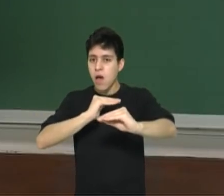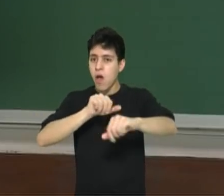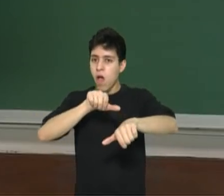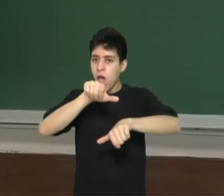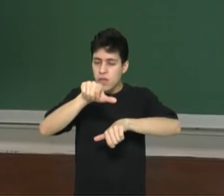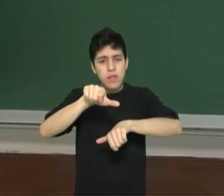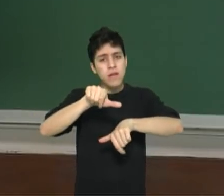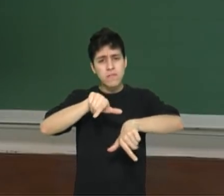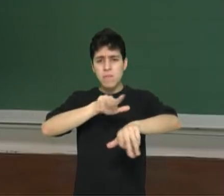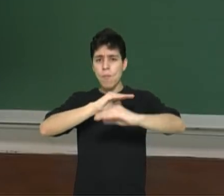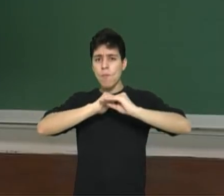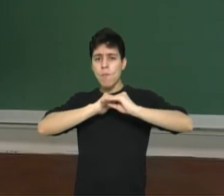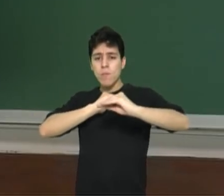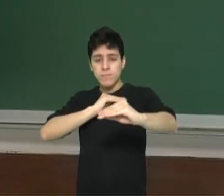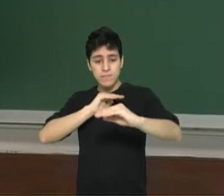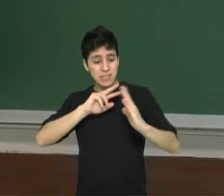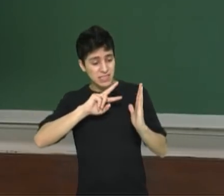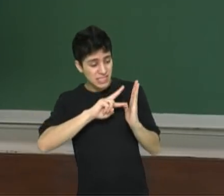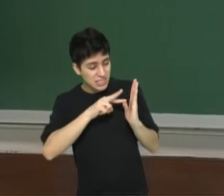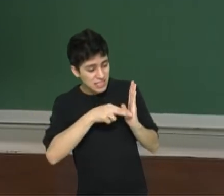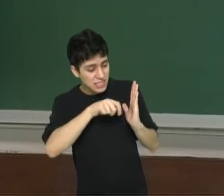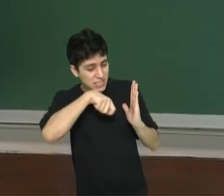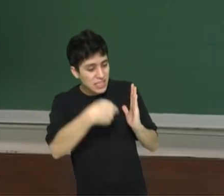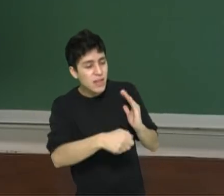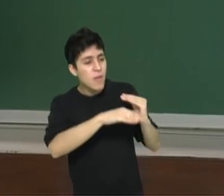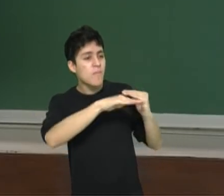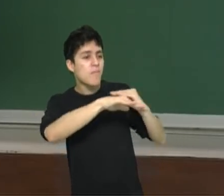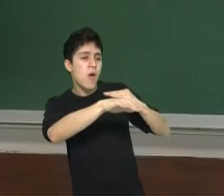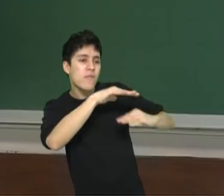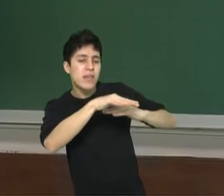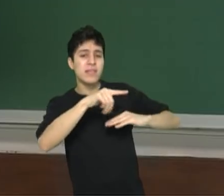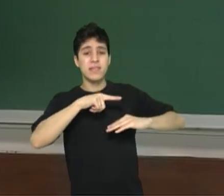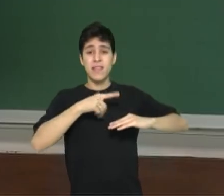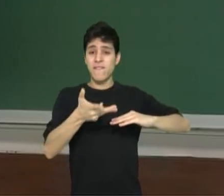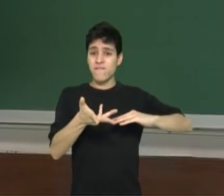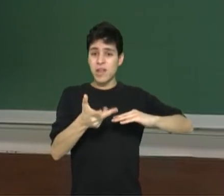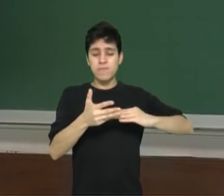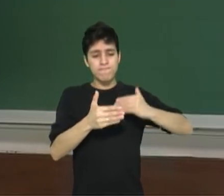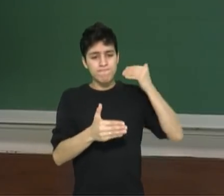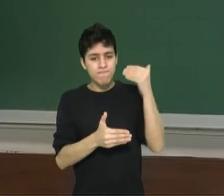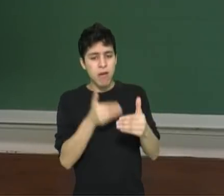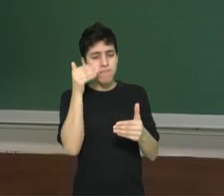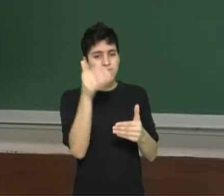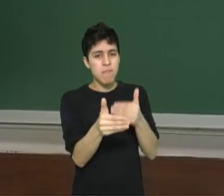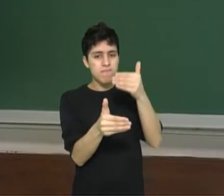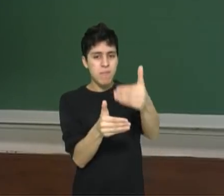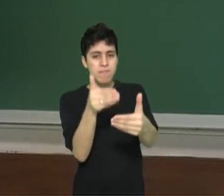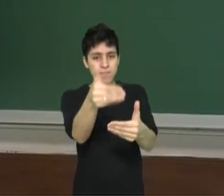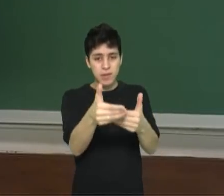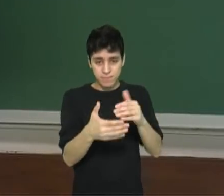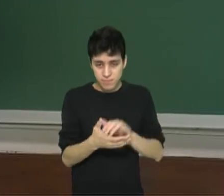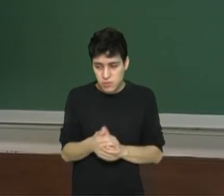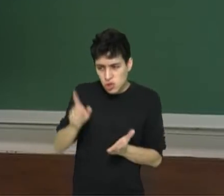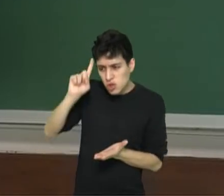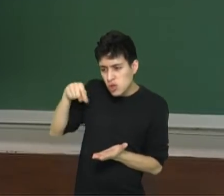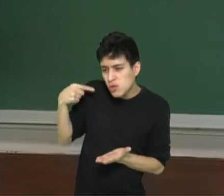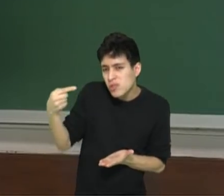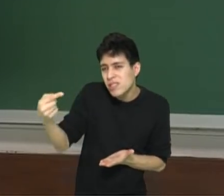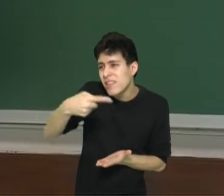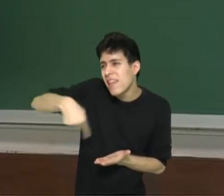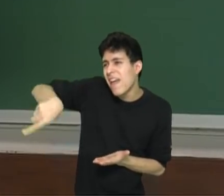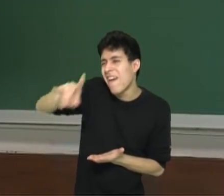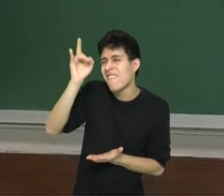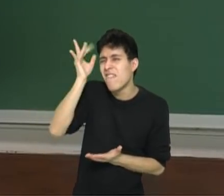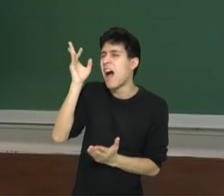sua cabeça. Quer dizer que é um movimento que tem uma velocidade constante. E no dia a dia, será que é fácil